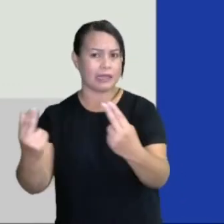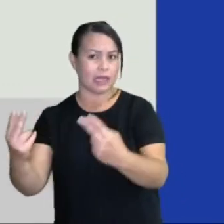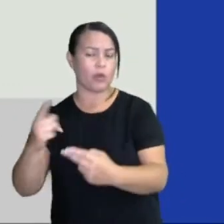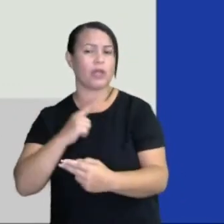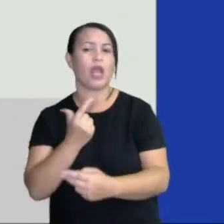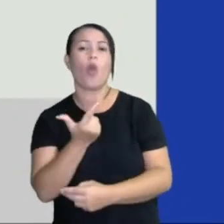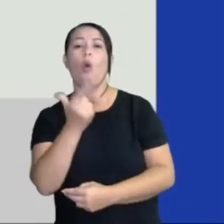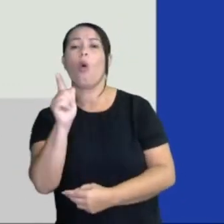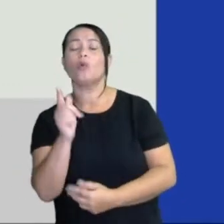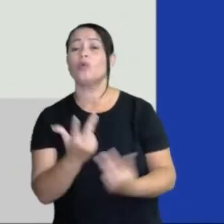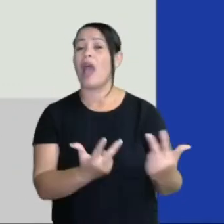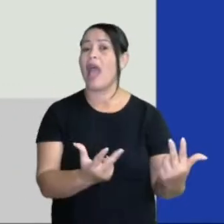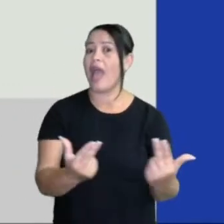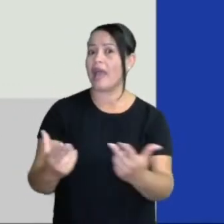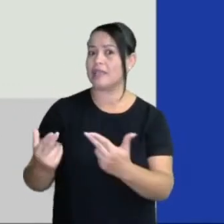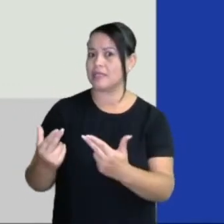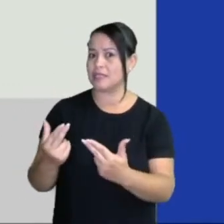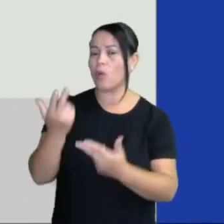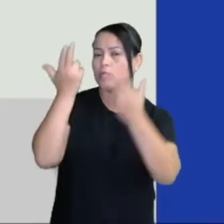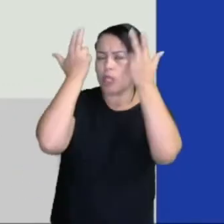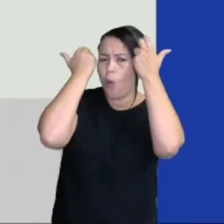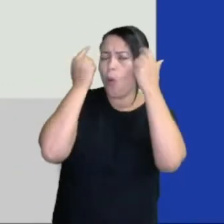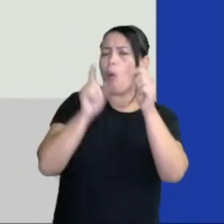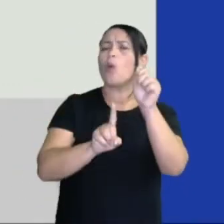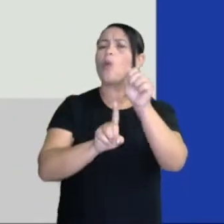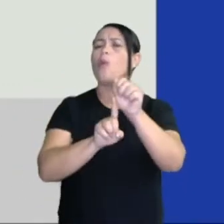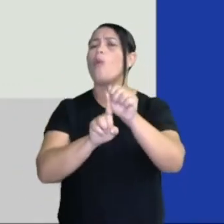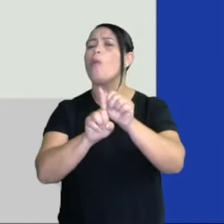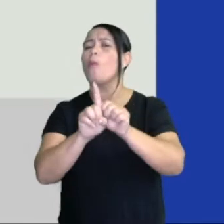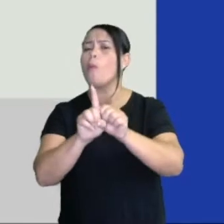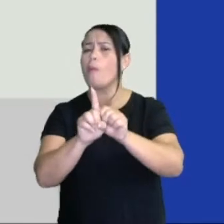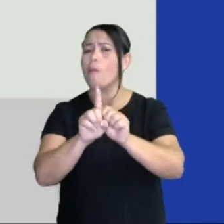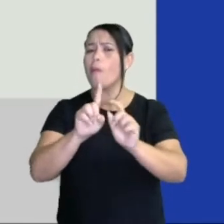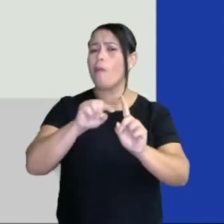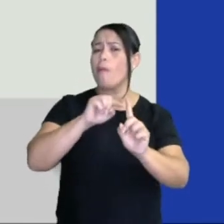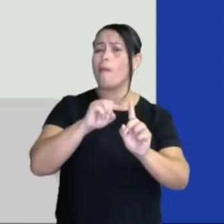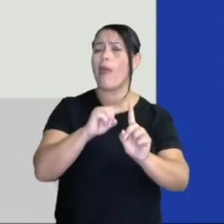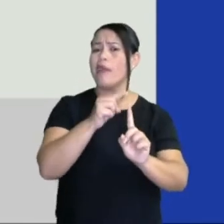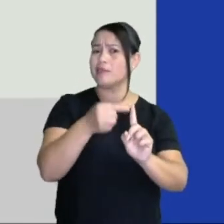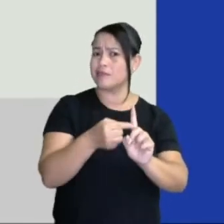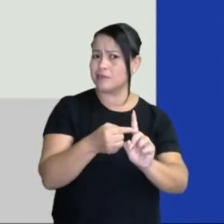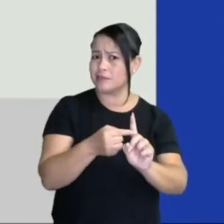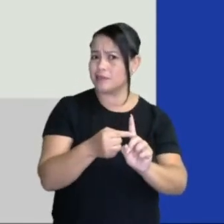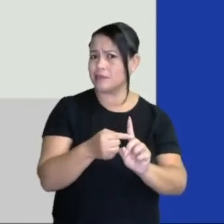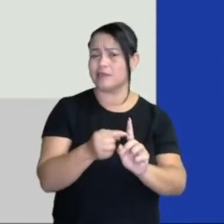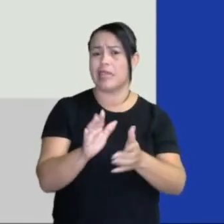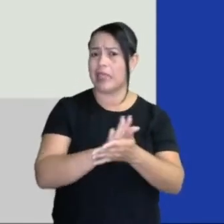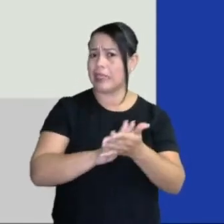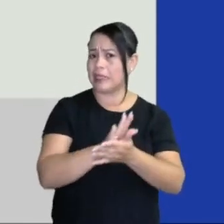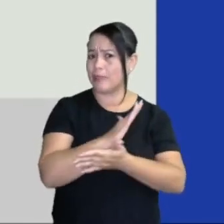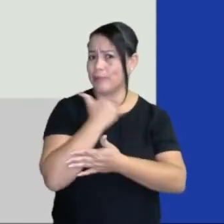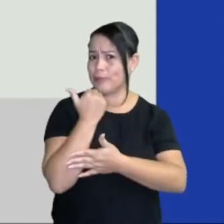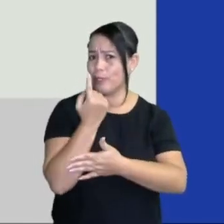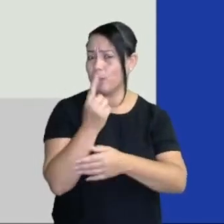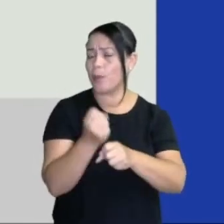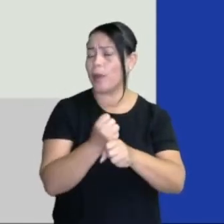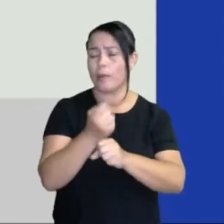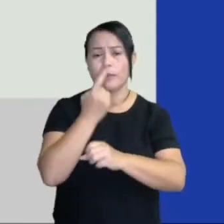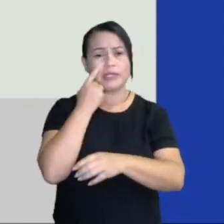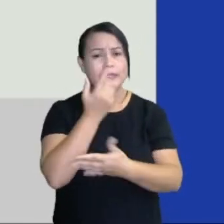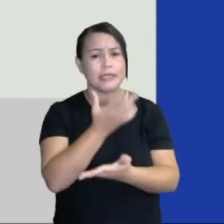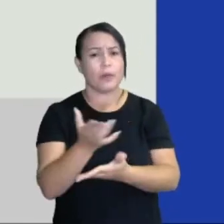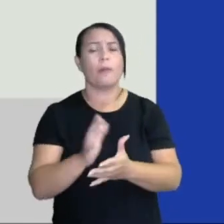mês. O período de gestação dura um mês. Nenhum coelho morre durante o ano.